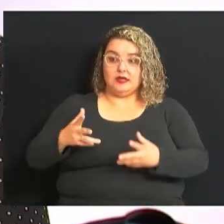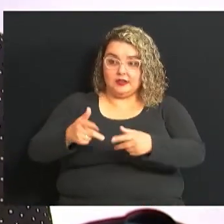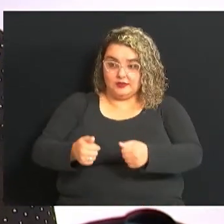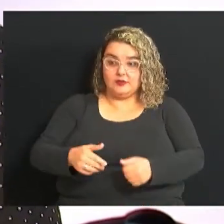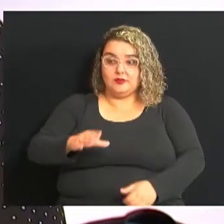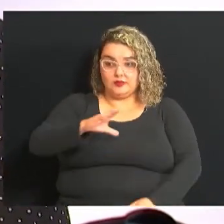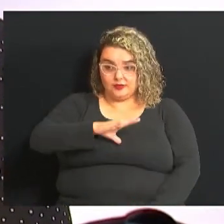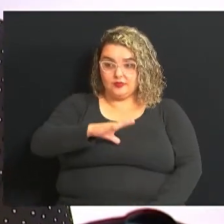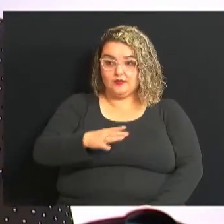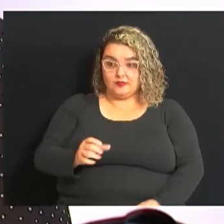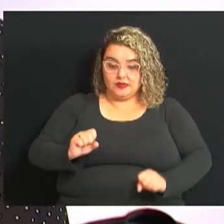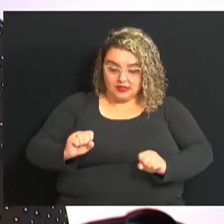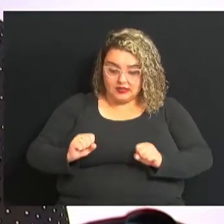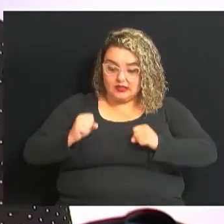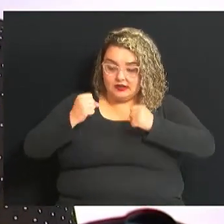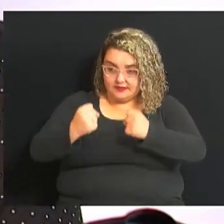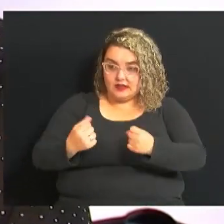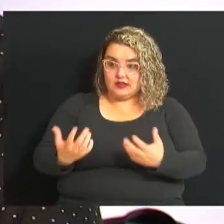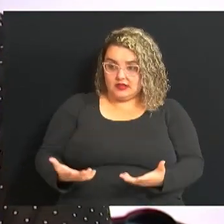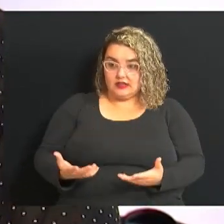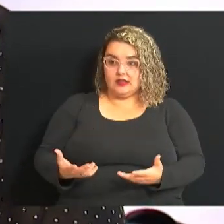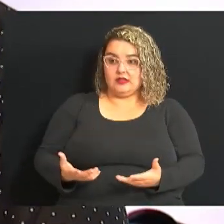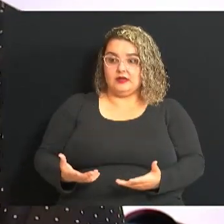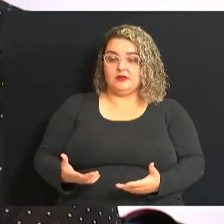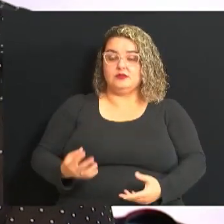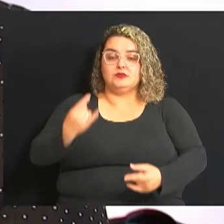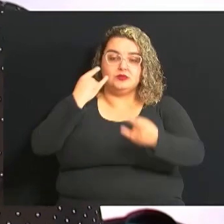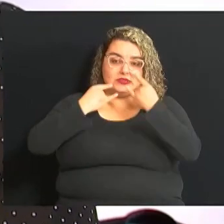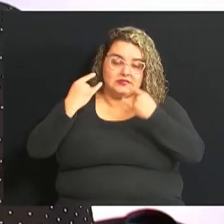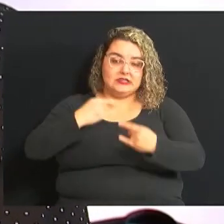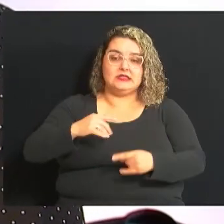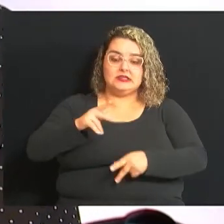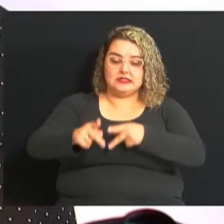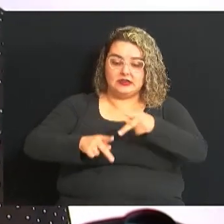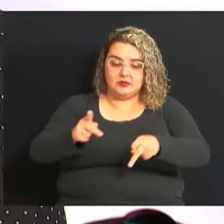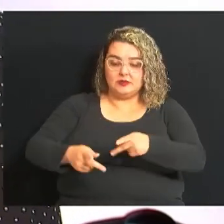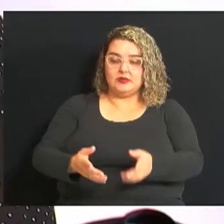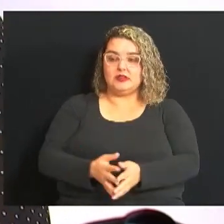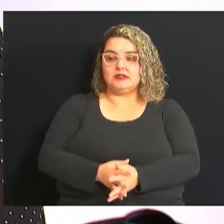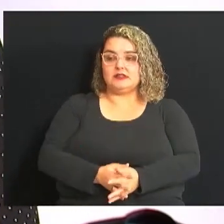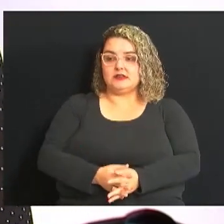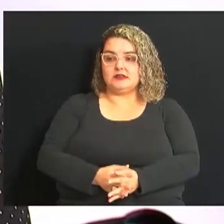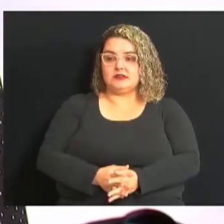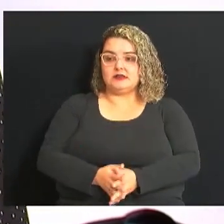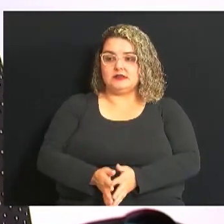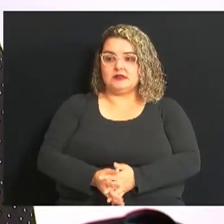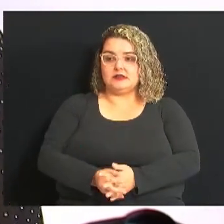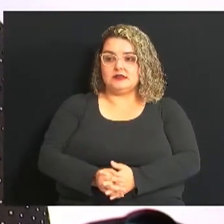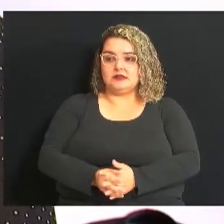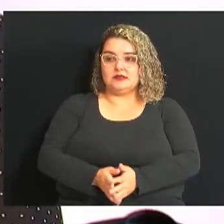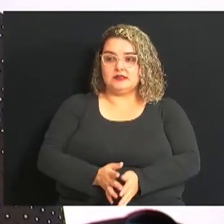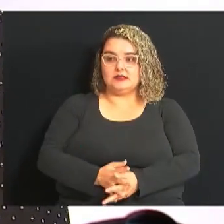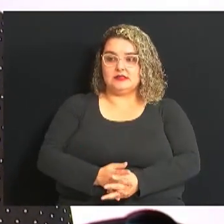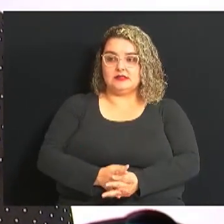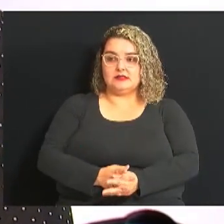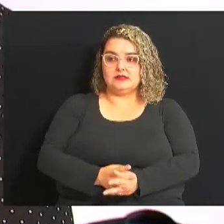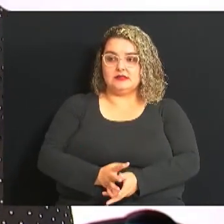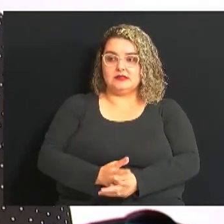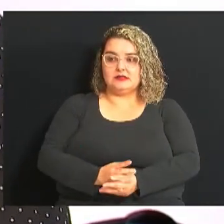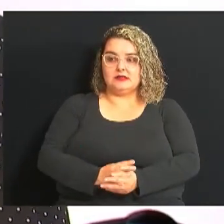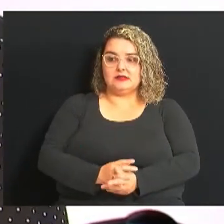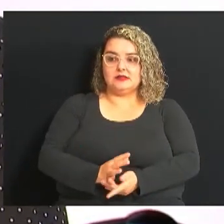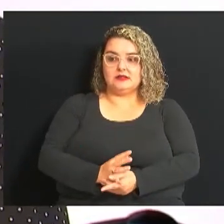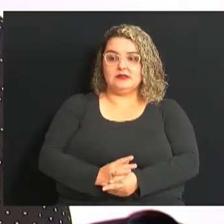para defender, né, os interesses da população. E vim para isso,